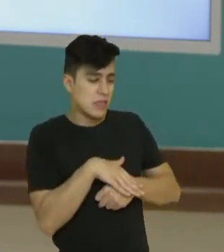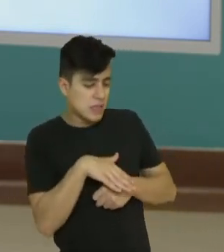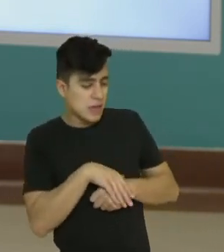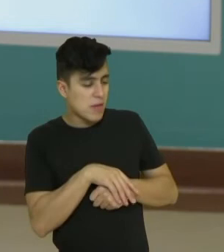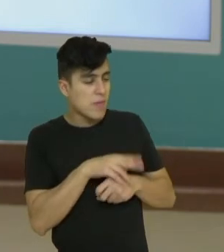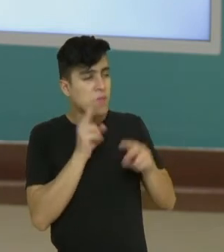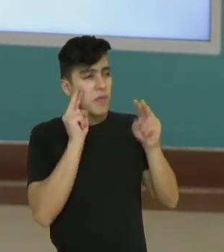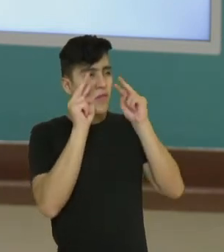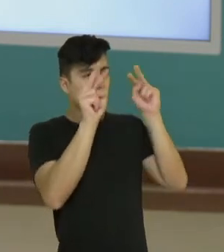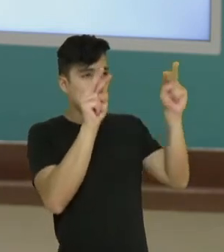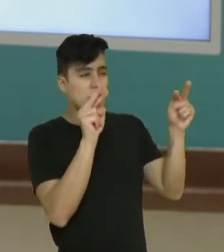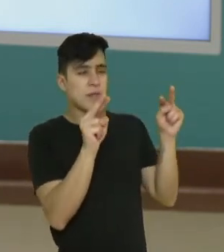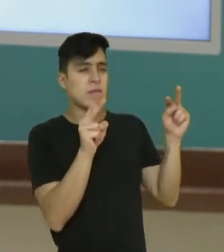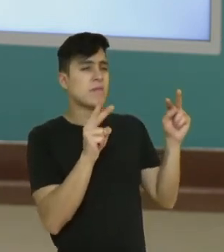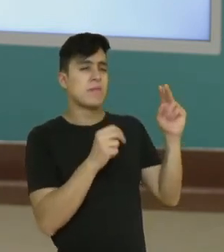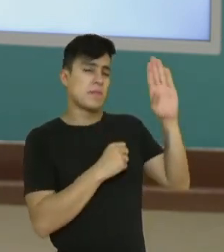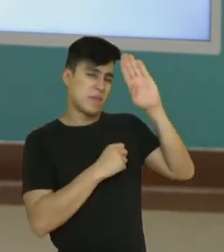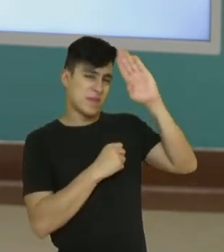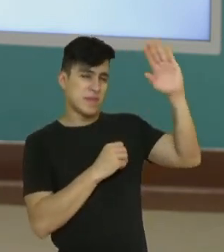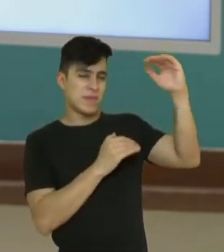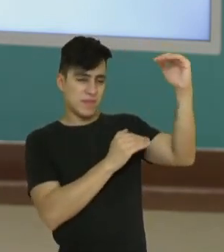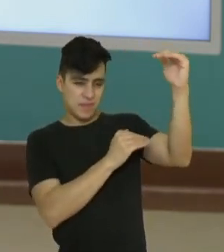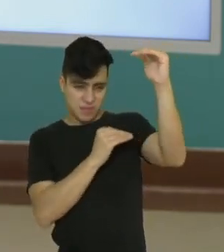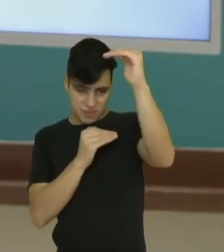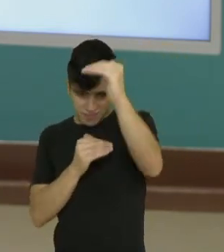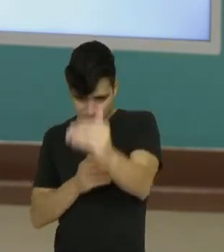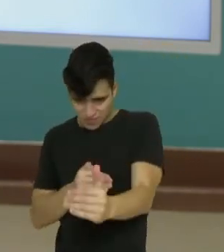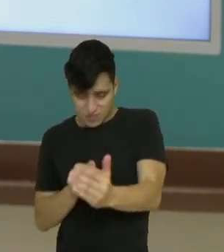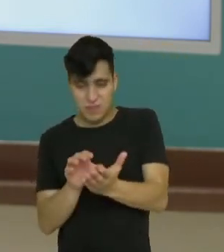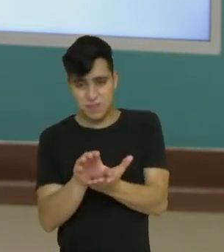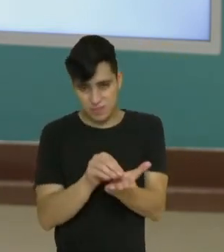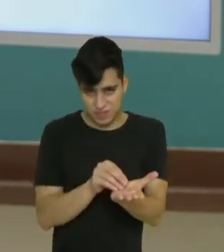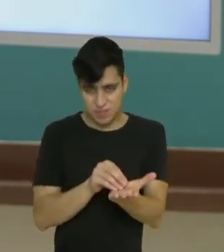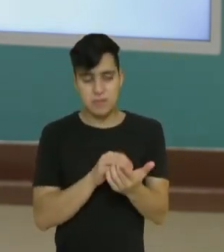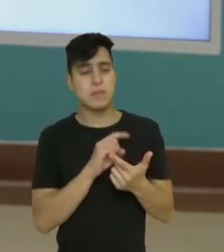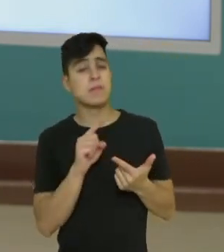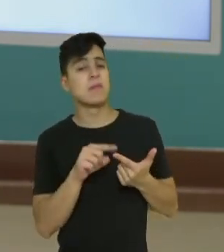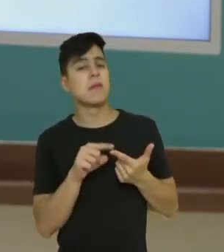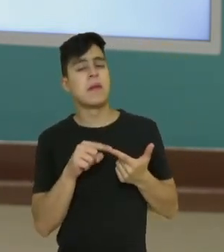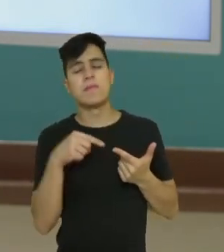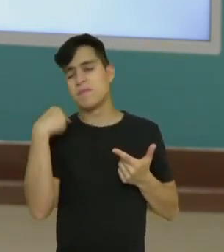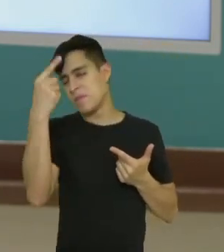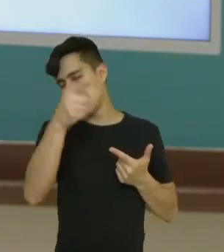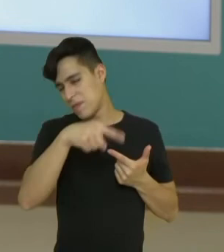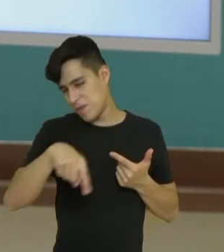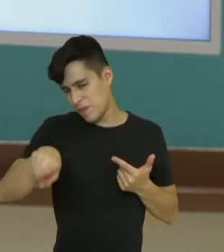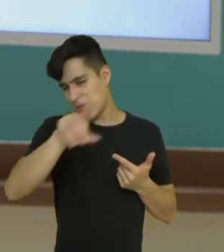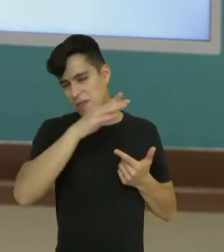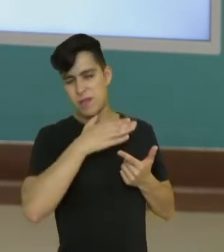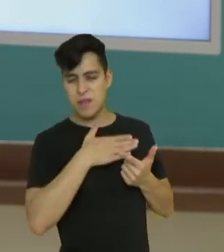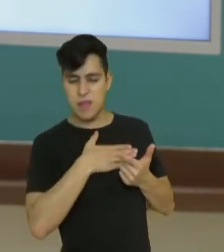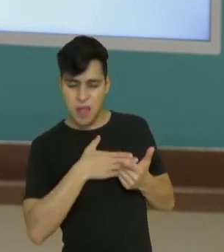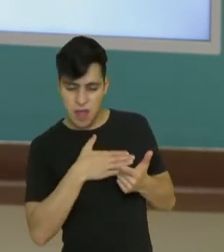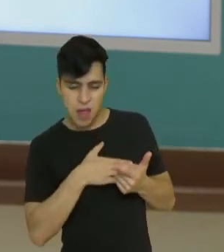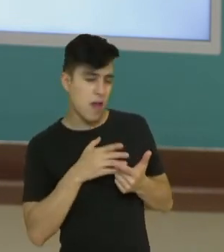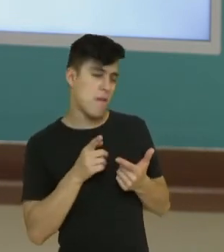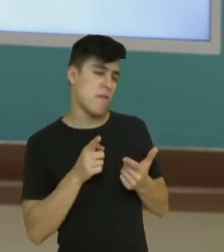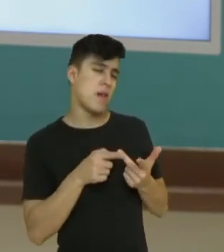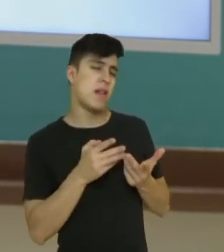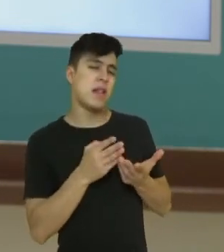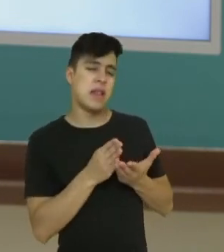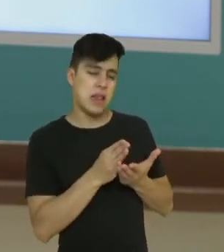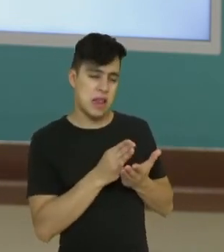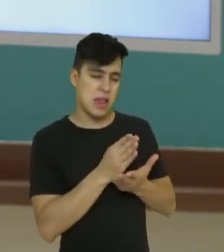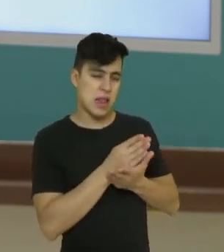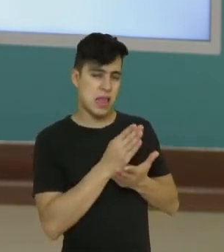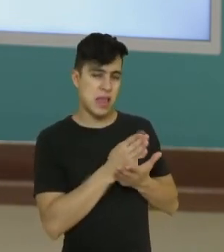e identificar as partes do vulcão. Depois, com calma, você pode pegar um outro material, um livro,